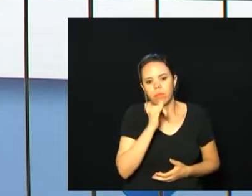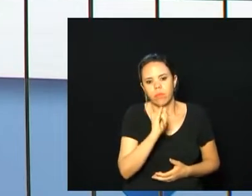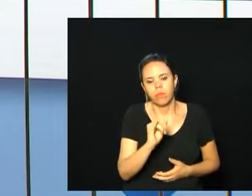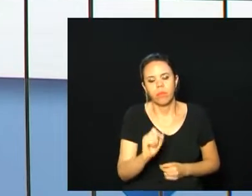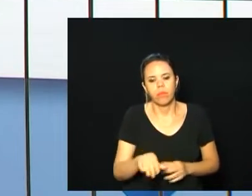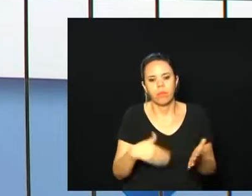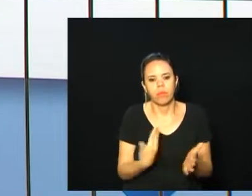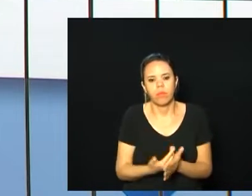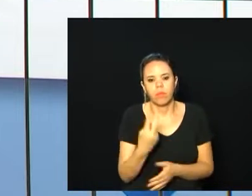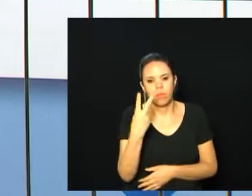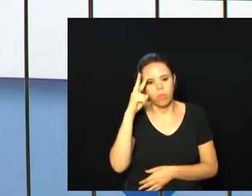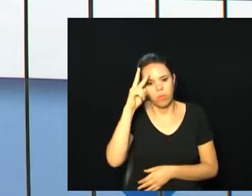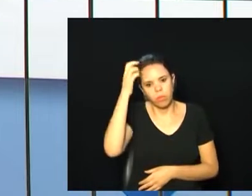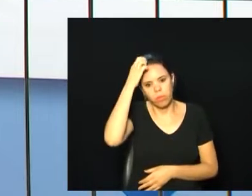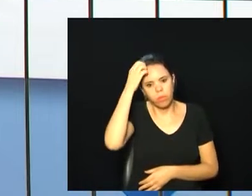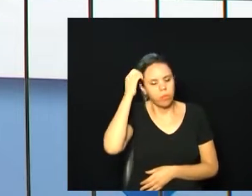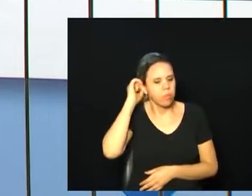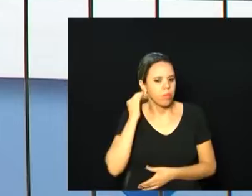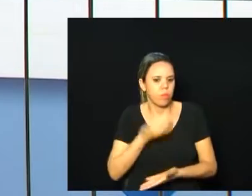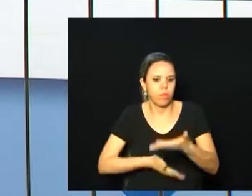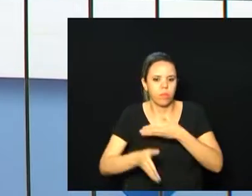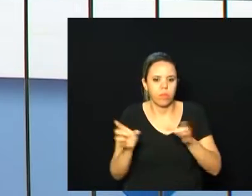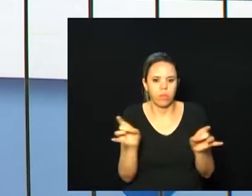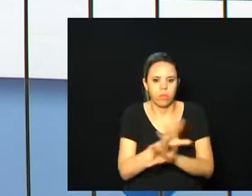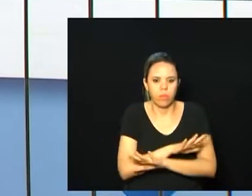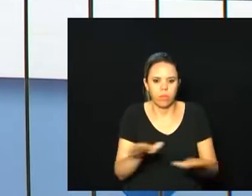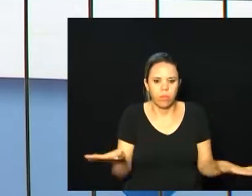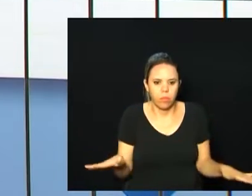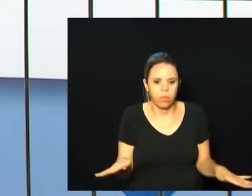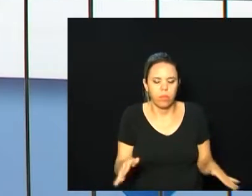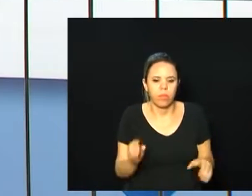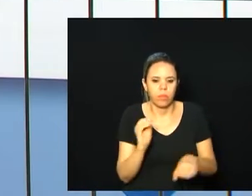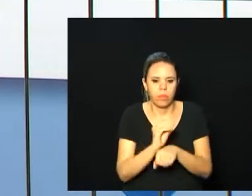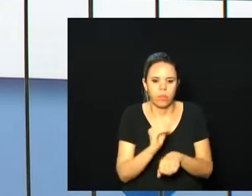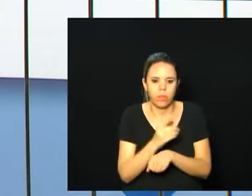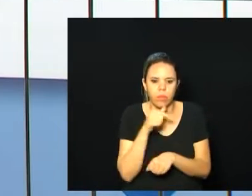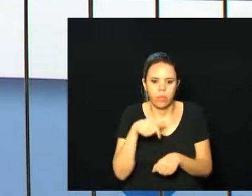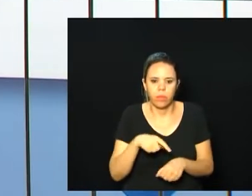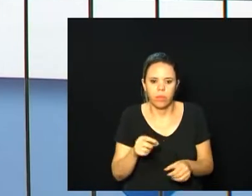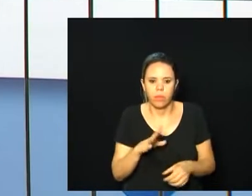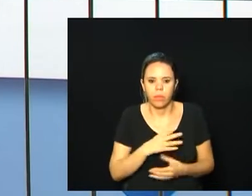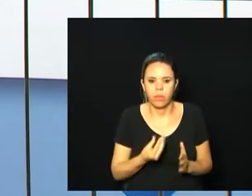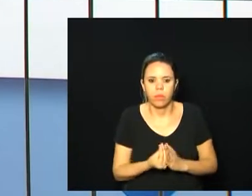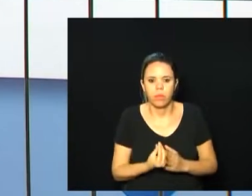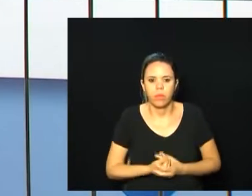que em até 2 dias o rodízio deve ser eliminado com abastecimento de água aqui feito pela